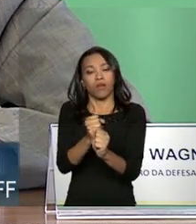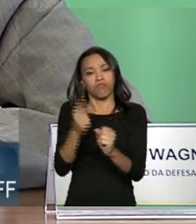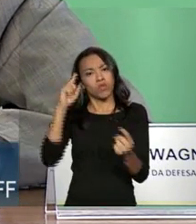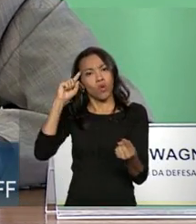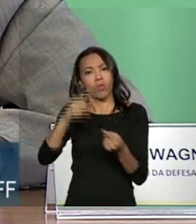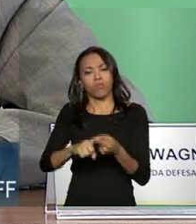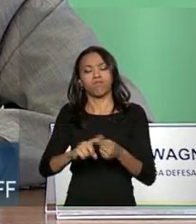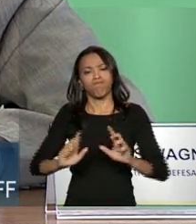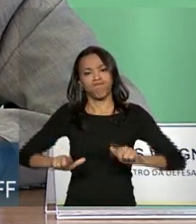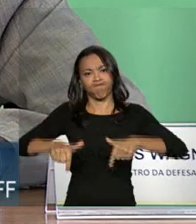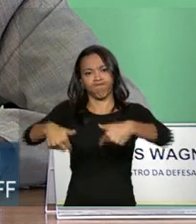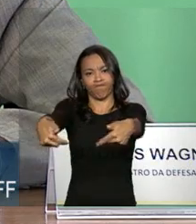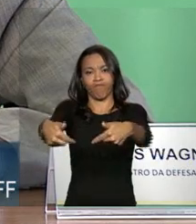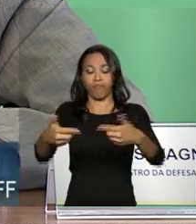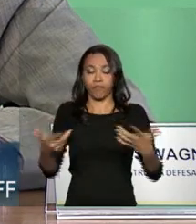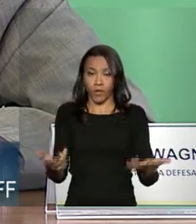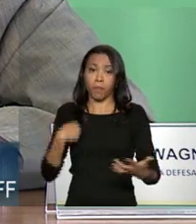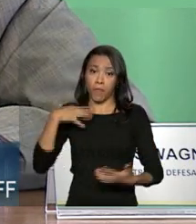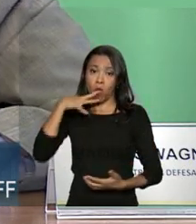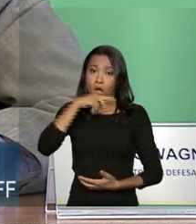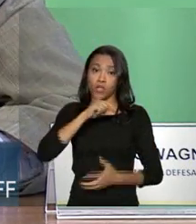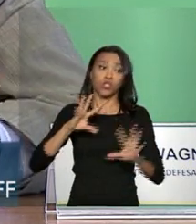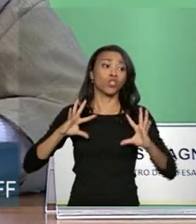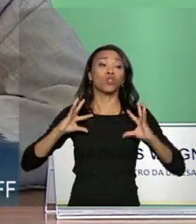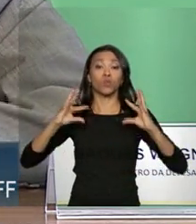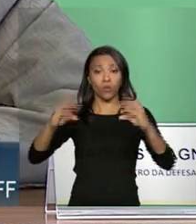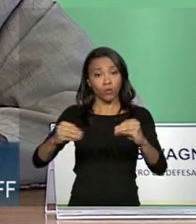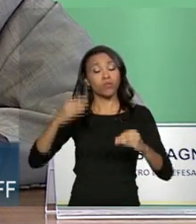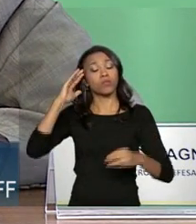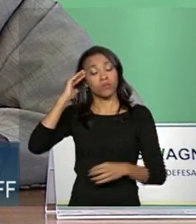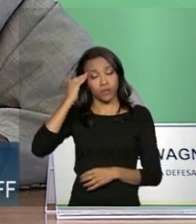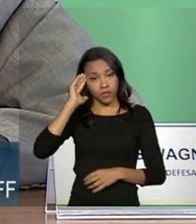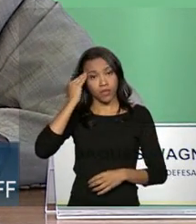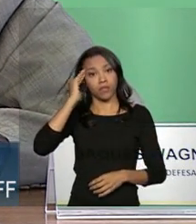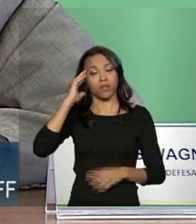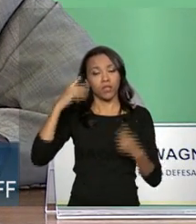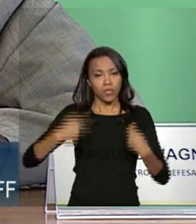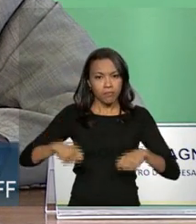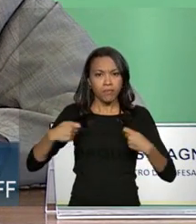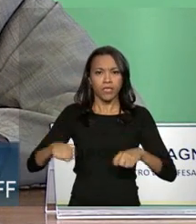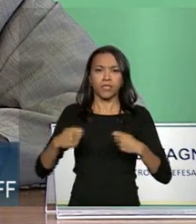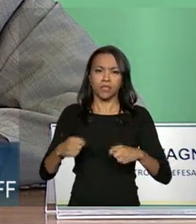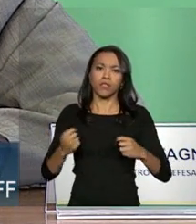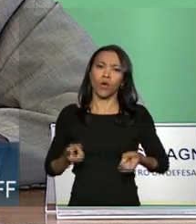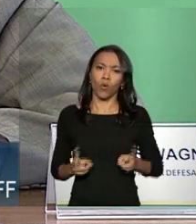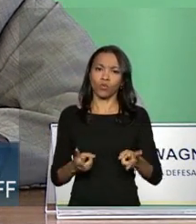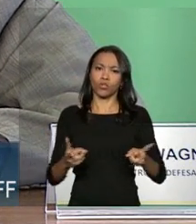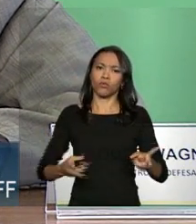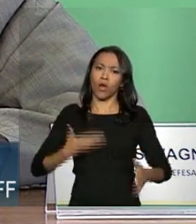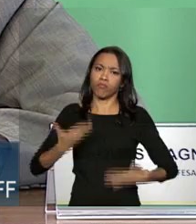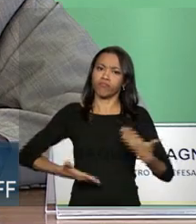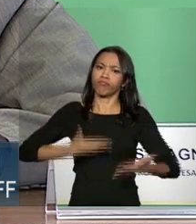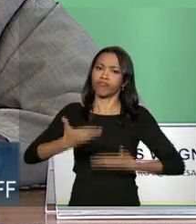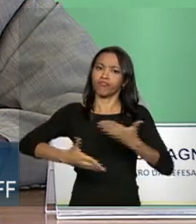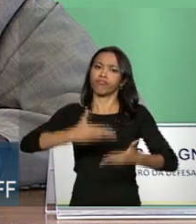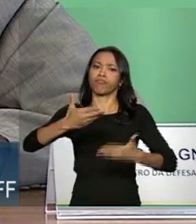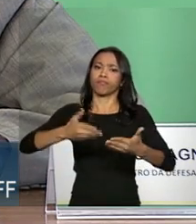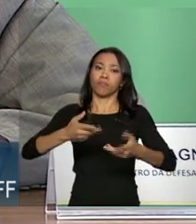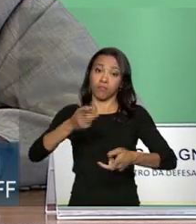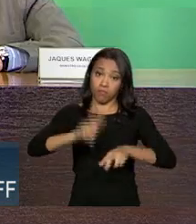questão. Então, eu acho que todo mundo está entendendo que é preciso dar uma caminhada para frente na questão da economia.